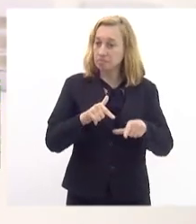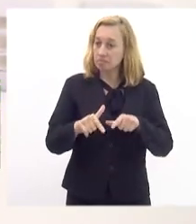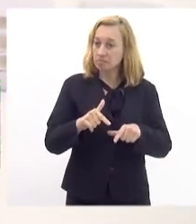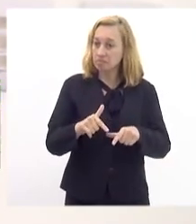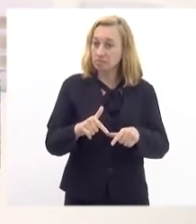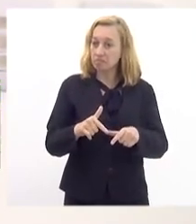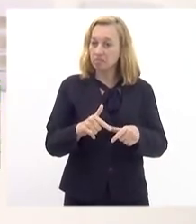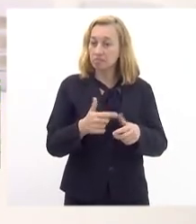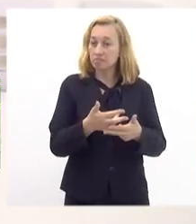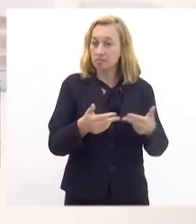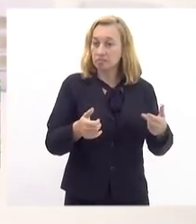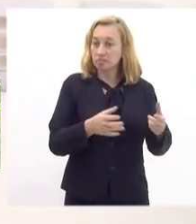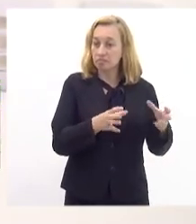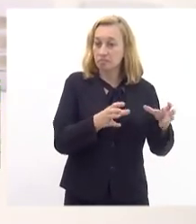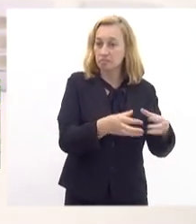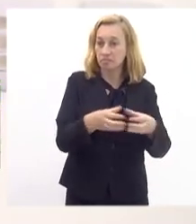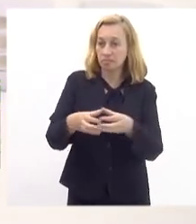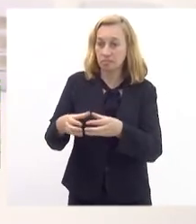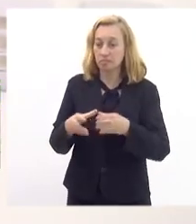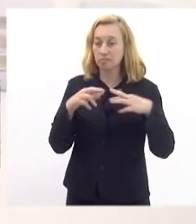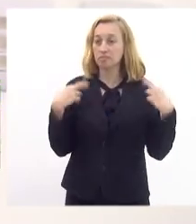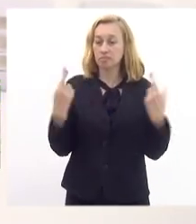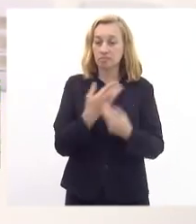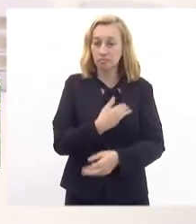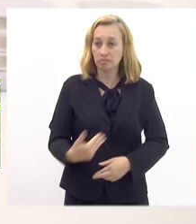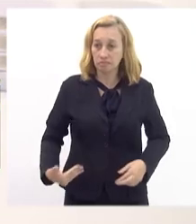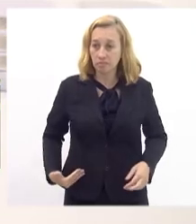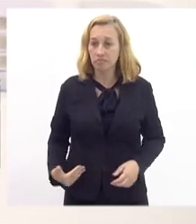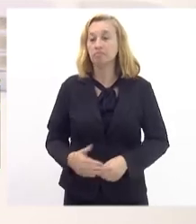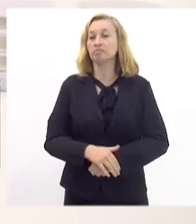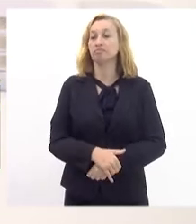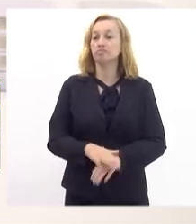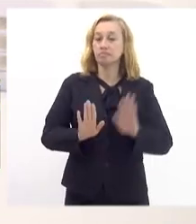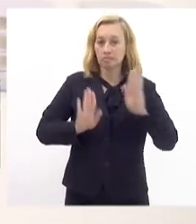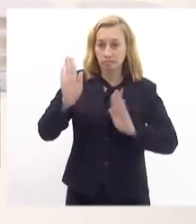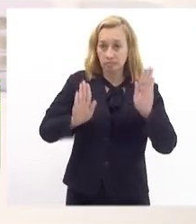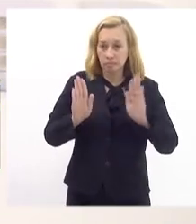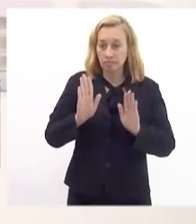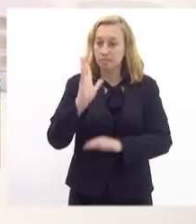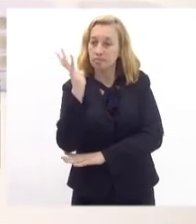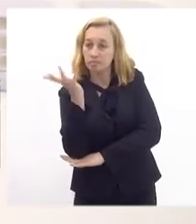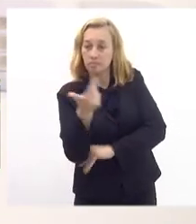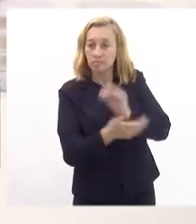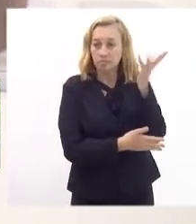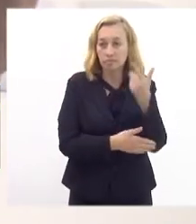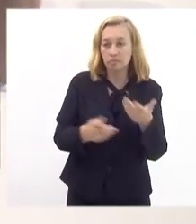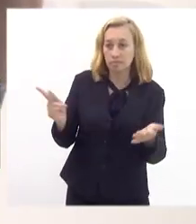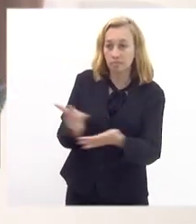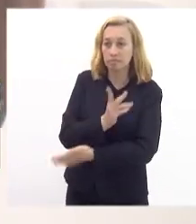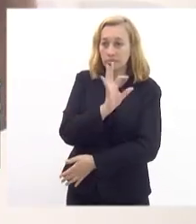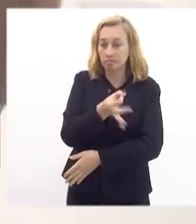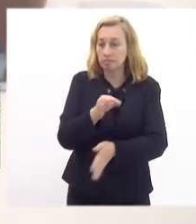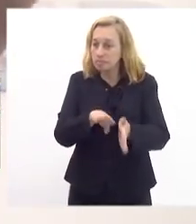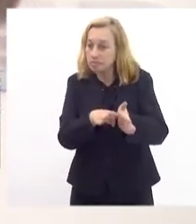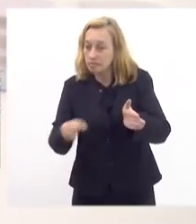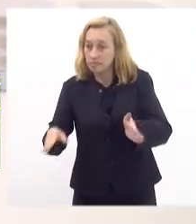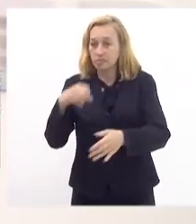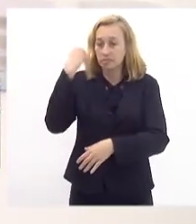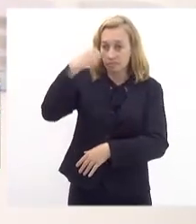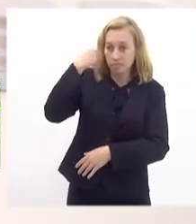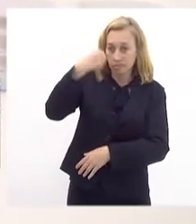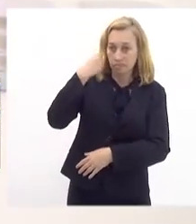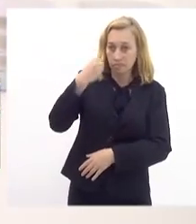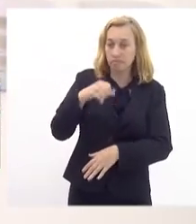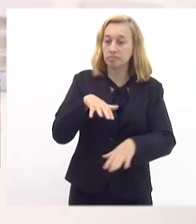Participei de praticamente todos as audiências públicas e licenciamentos ambientais que aconteceram inclusive na países Sepetiba